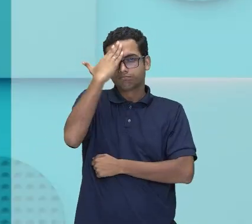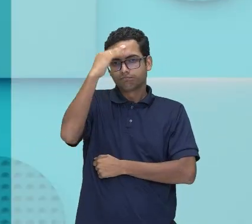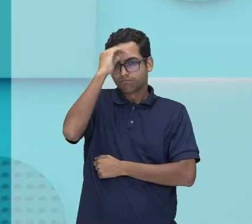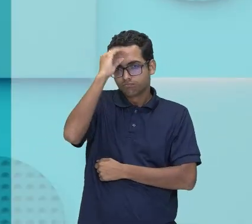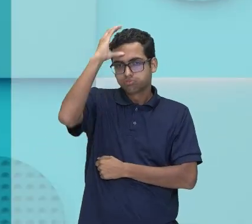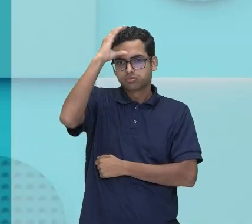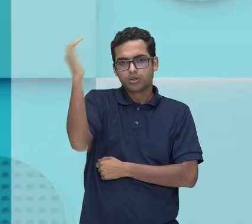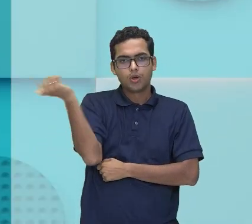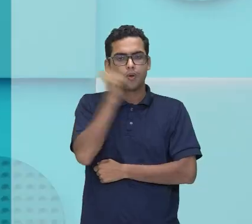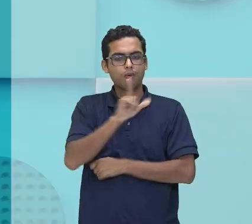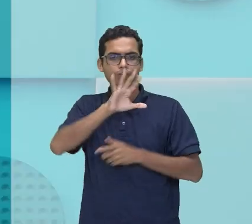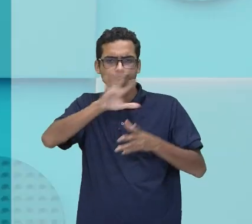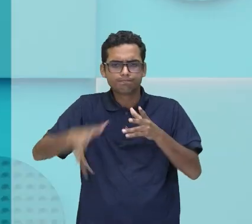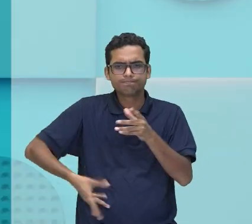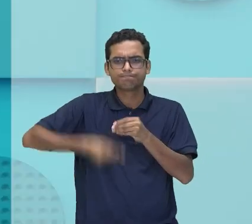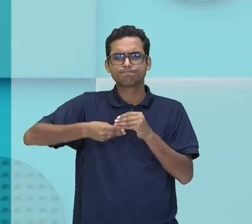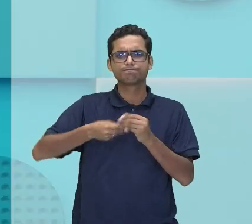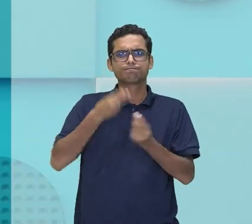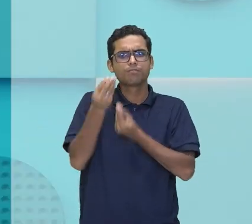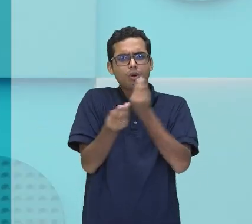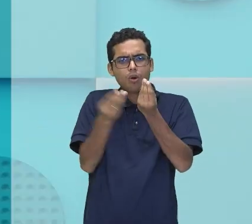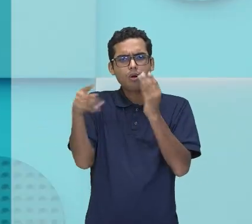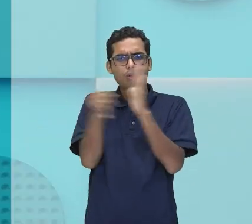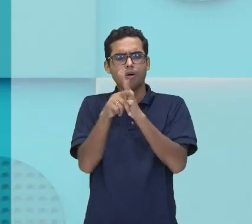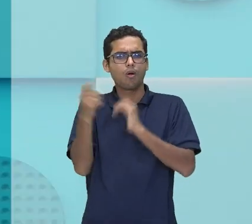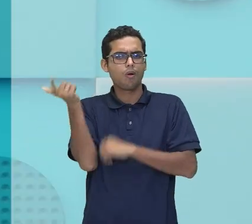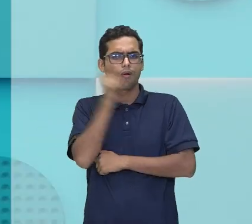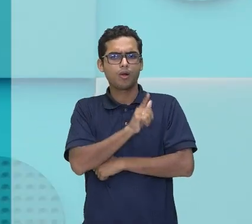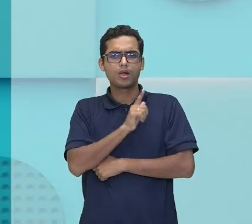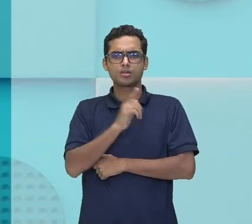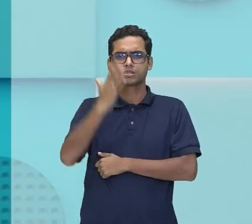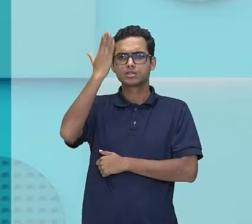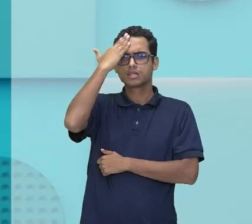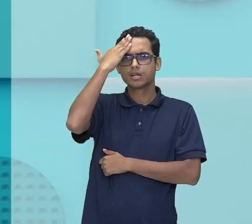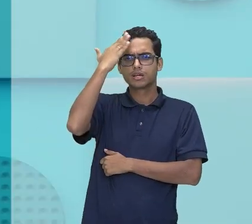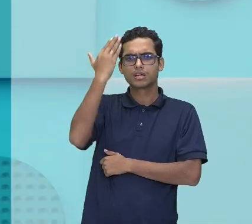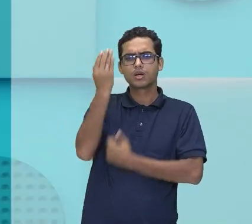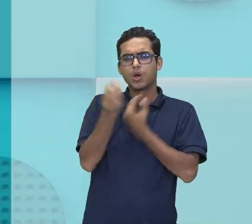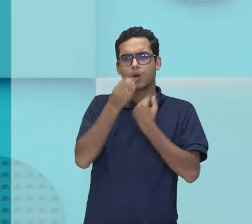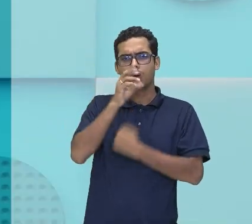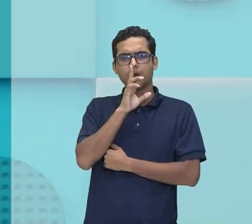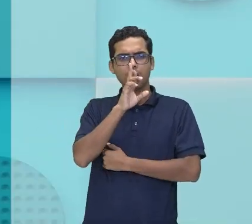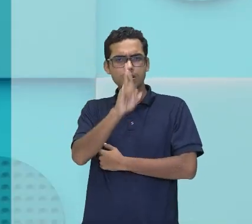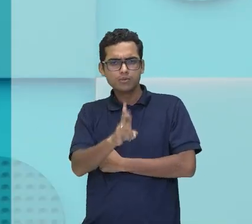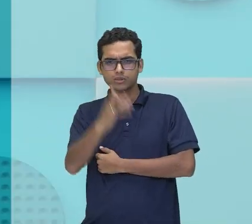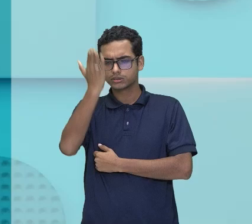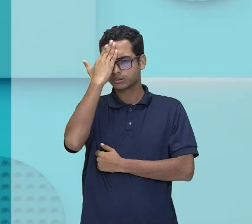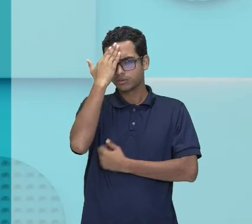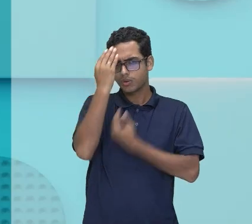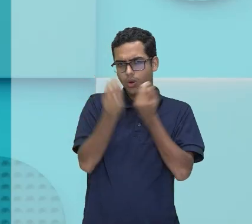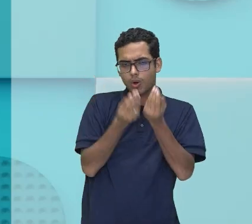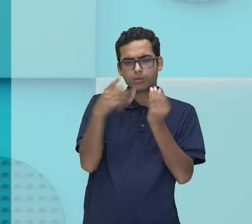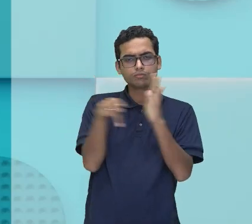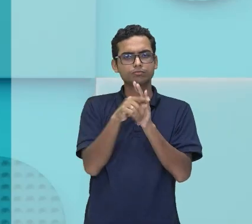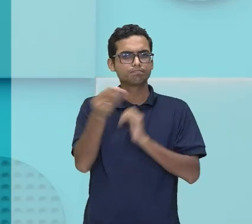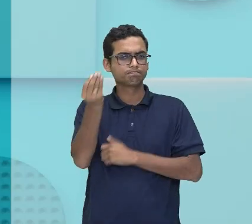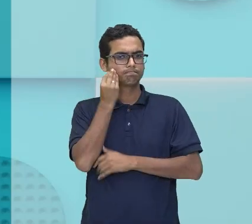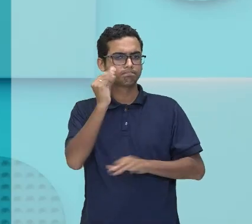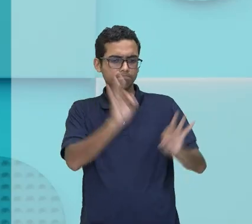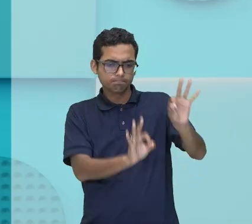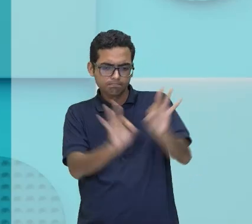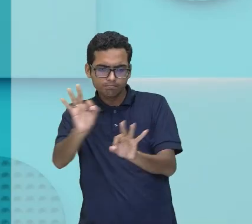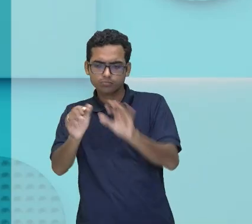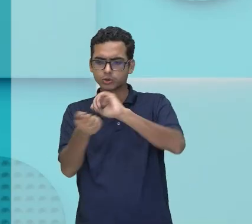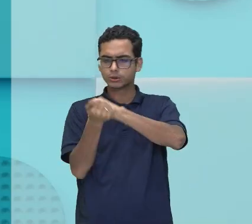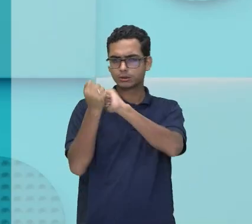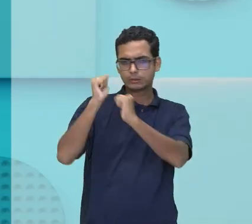chegou ainda no resultado. Por que não chegou ao resultado? Até que momento evoluiu que não? Porque aí... Então, vamos reformular. Então, até o que a gente